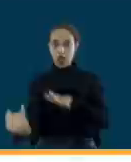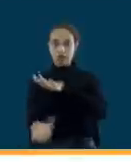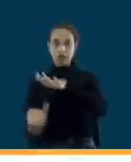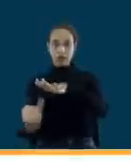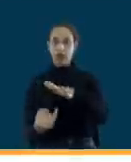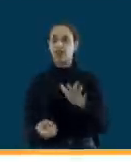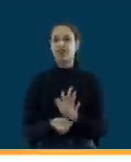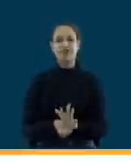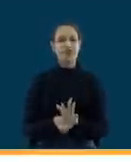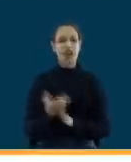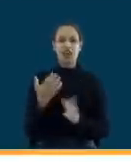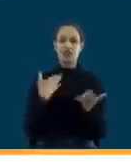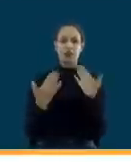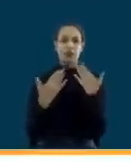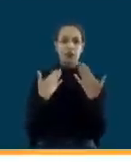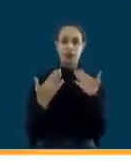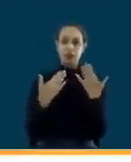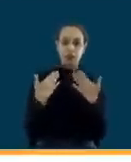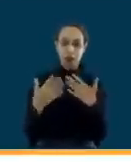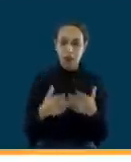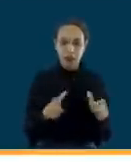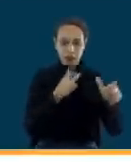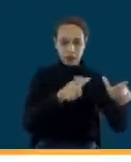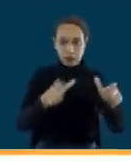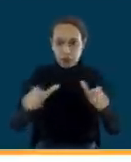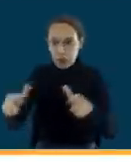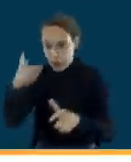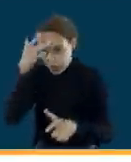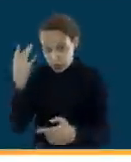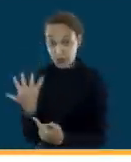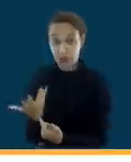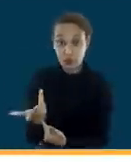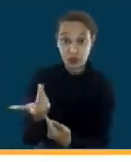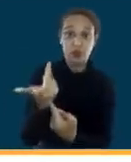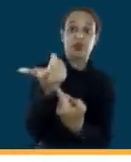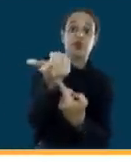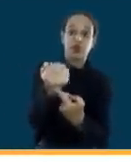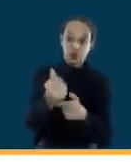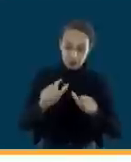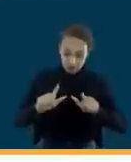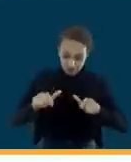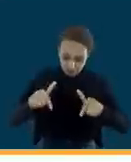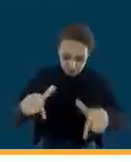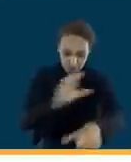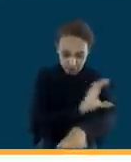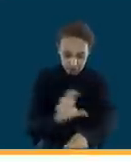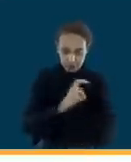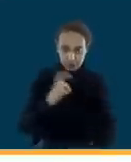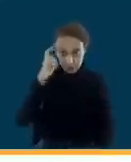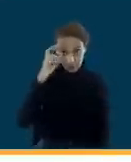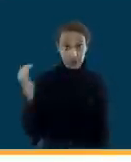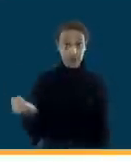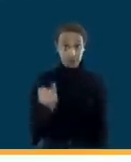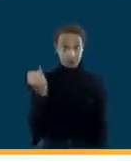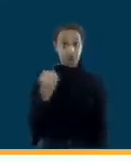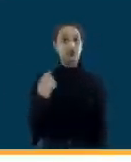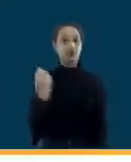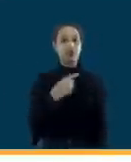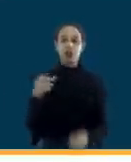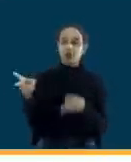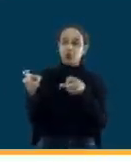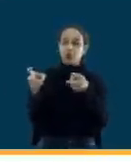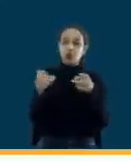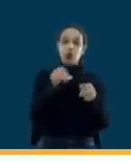no diálogo com os fazedores e fazedoras de cultura do estado do Pará. Então, é muito importante também a gente perceber esse movimento.